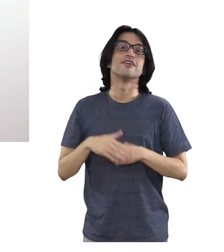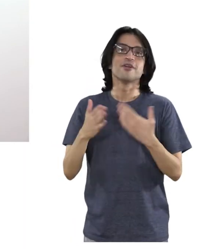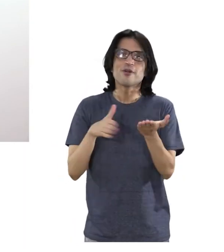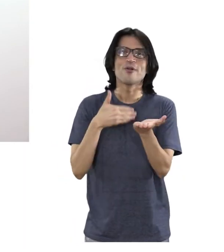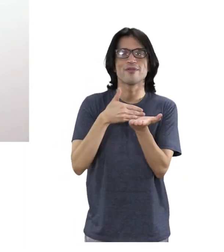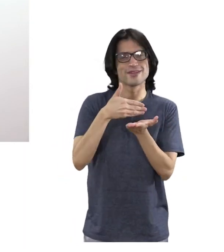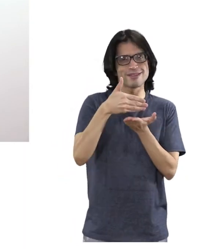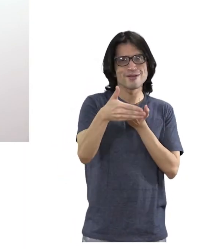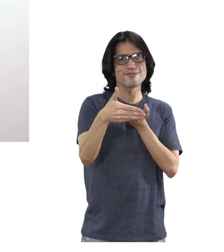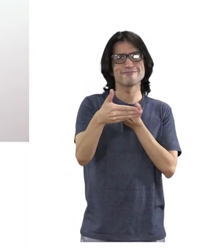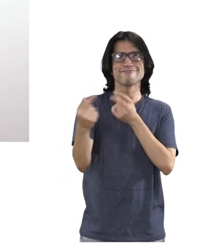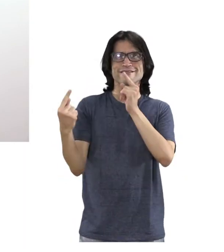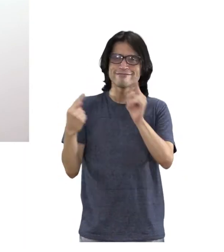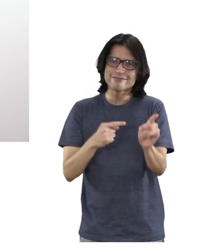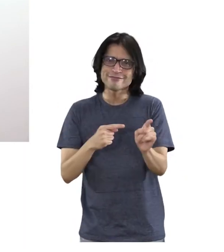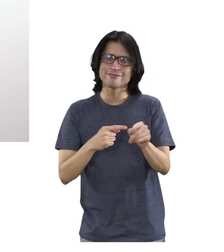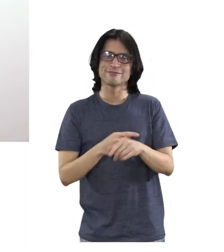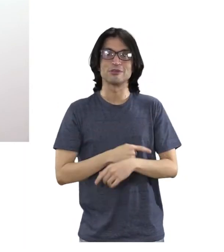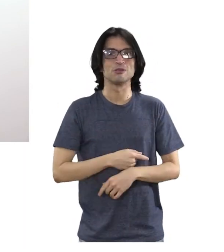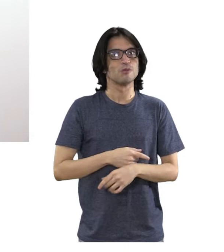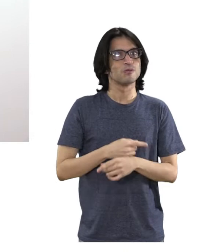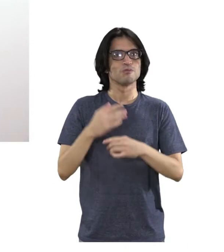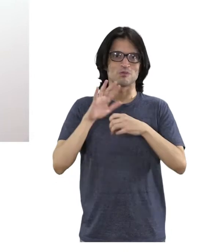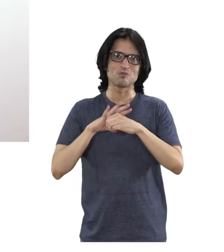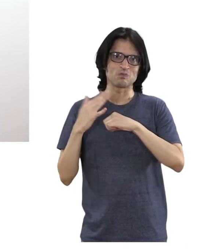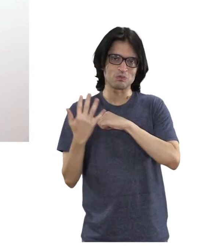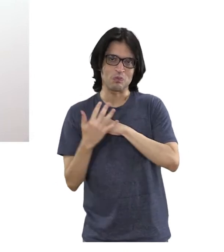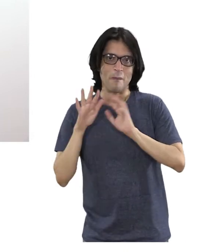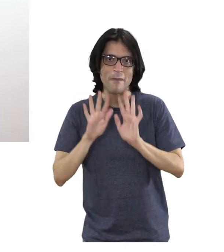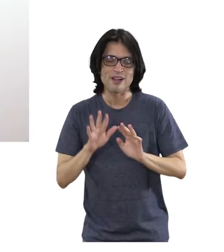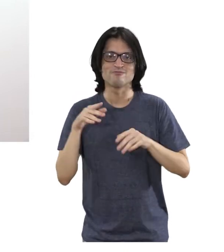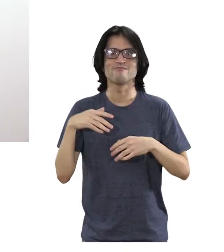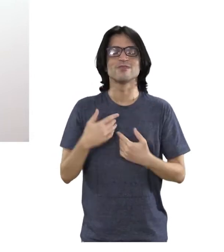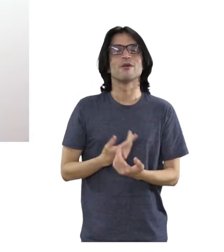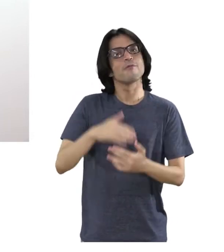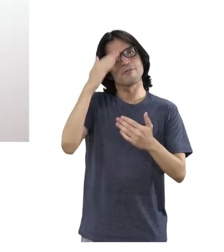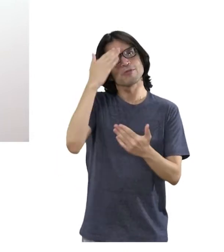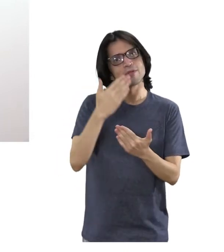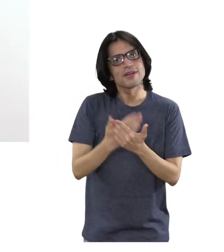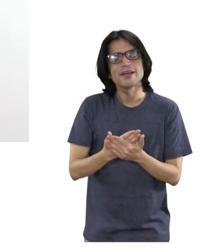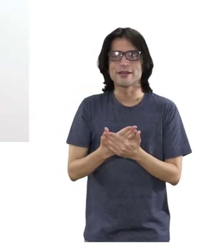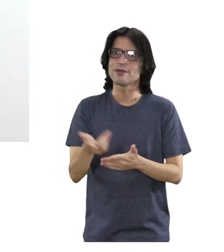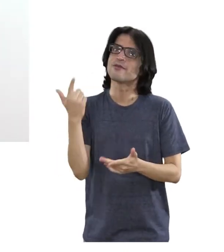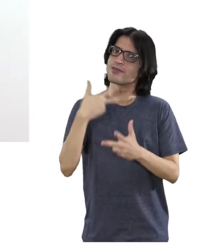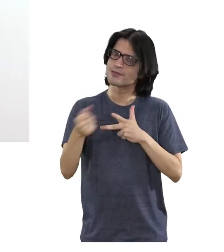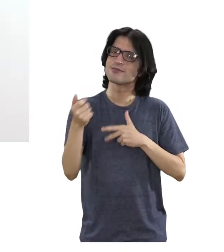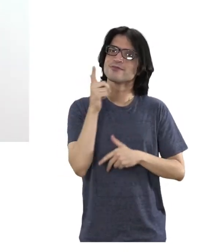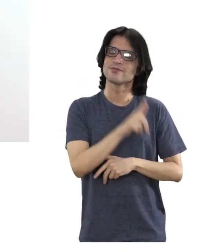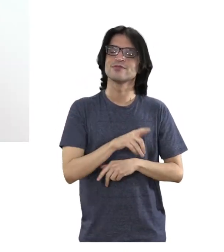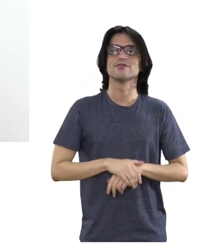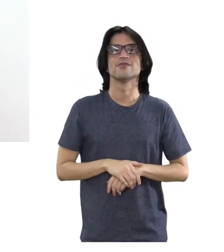começamos enfrentando esse inimigo invisível, mas temos que crer que conseguiremos juntos vencer esse desafio. Então,